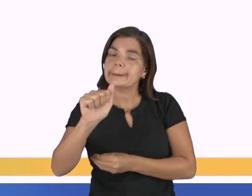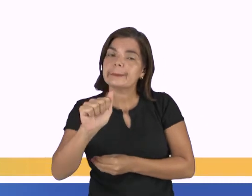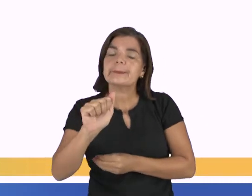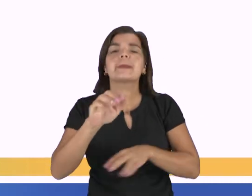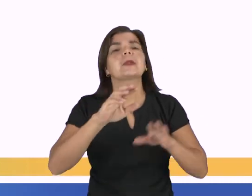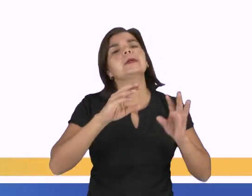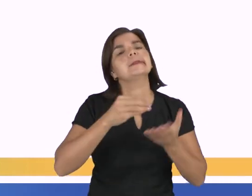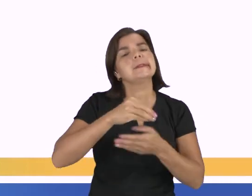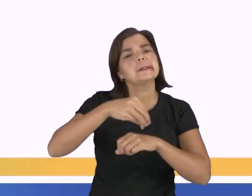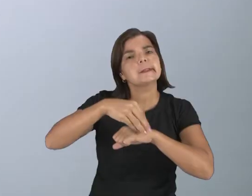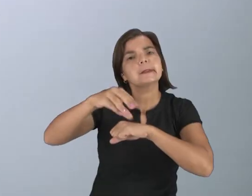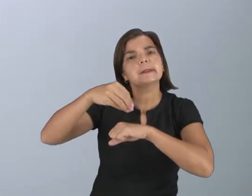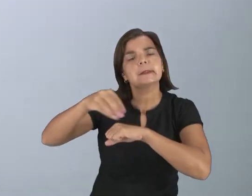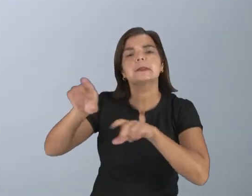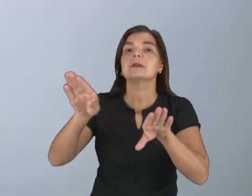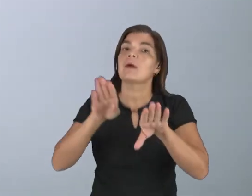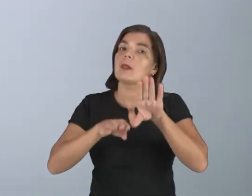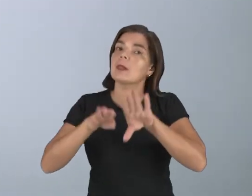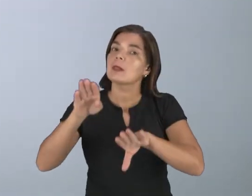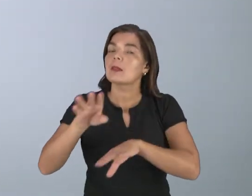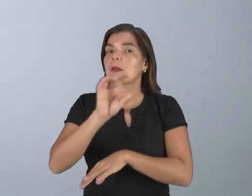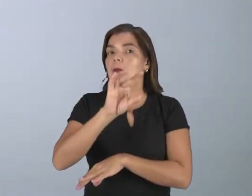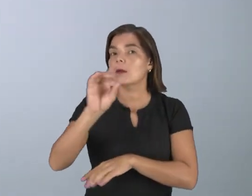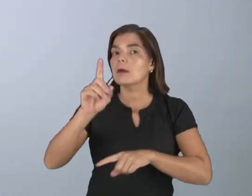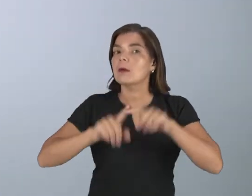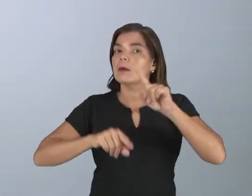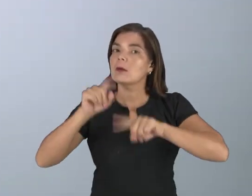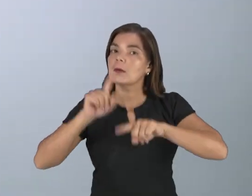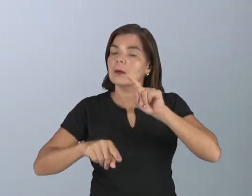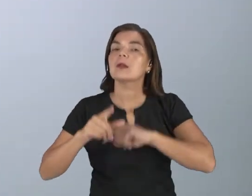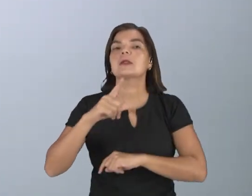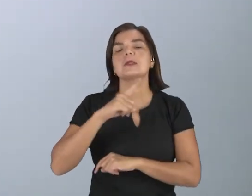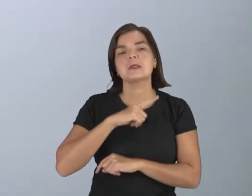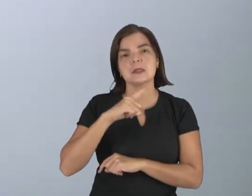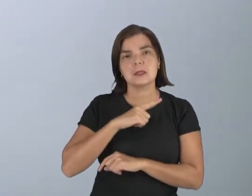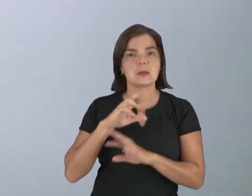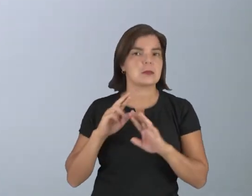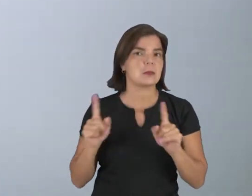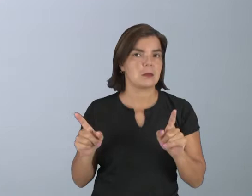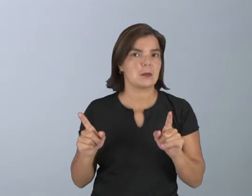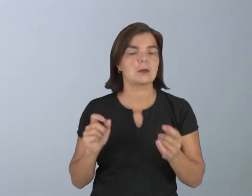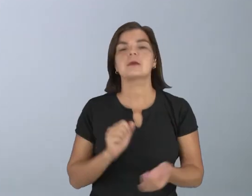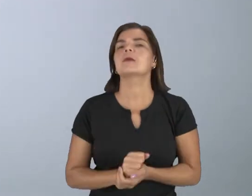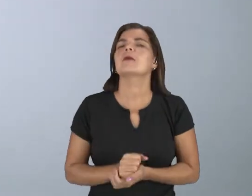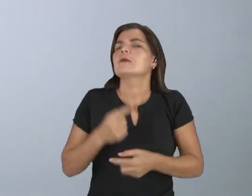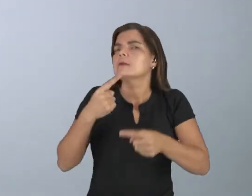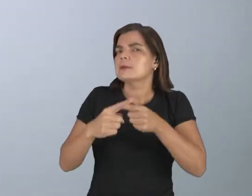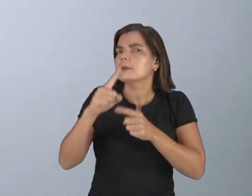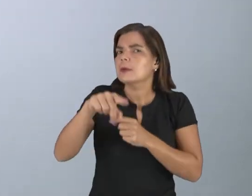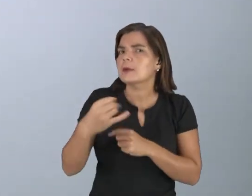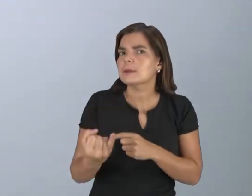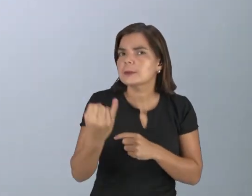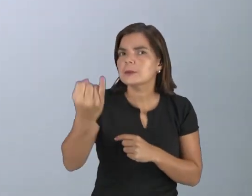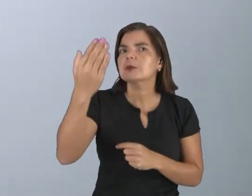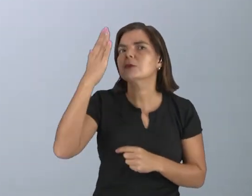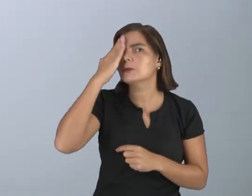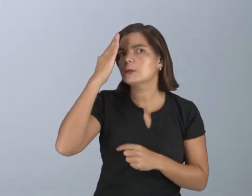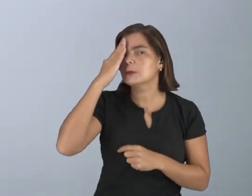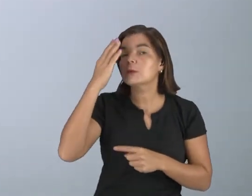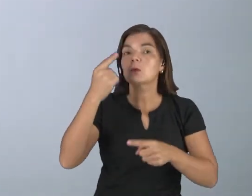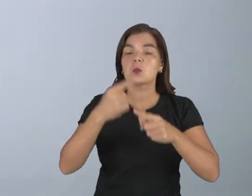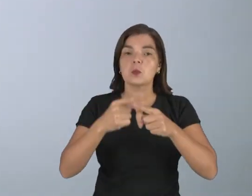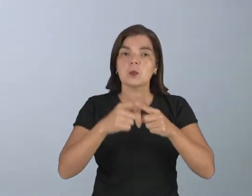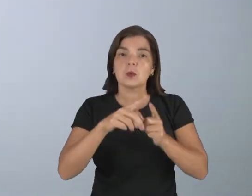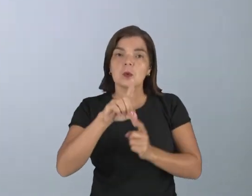desse material depende de cada material. Ou seja, cada um deles tem uma densidade diferente. Por que é importante compreender isso? Porque